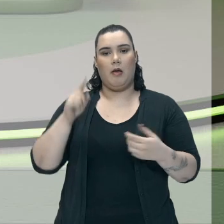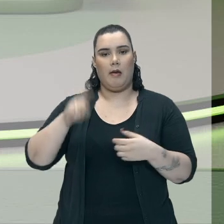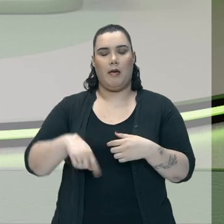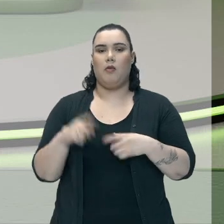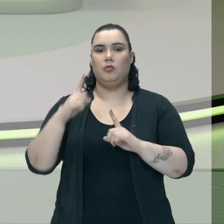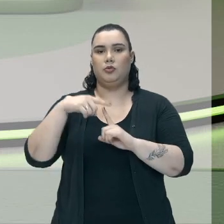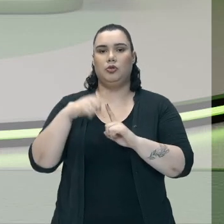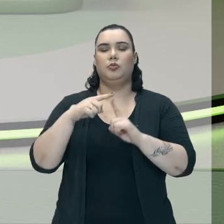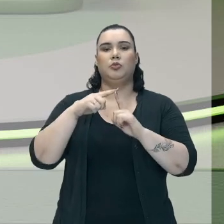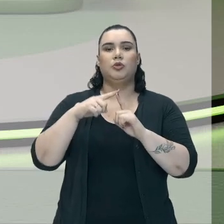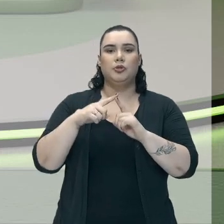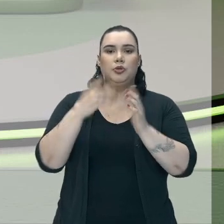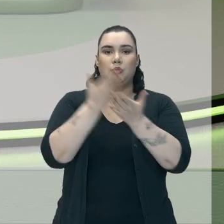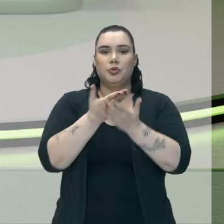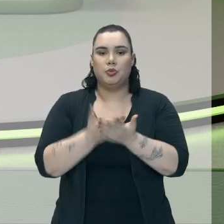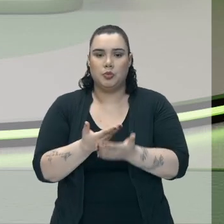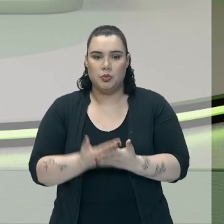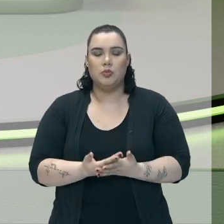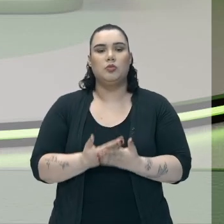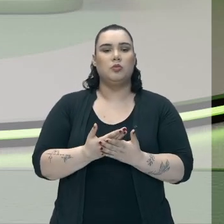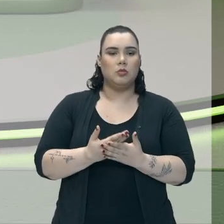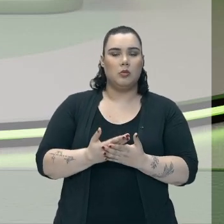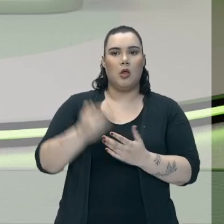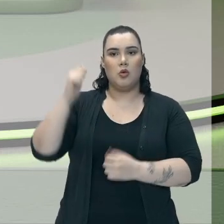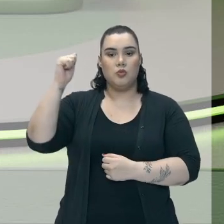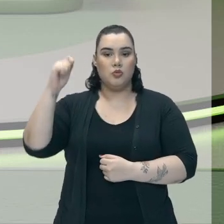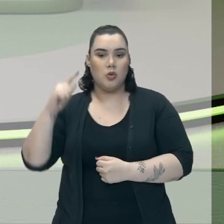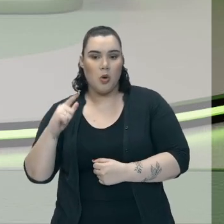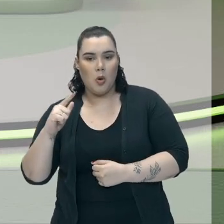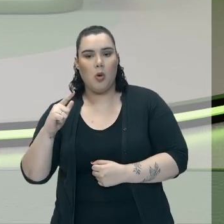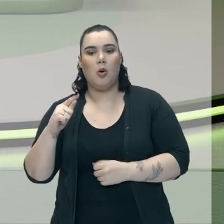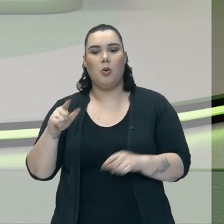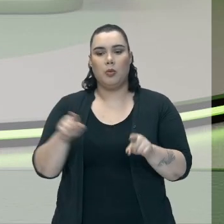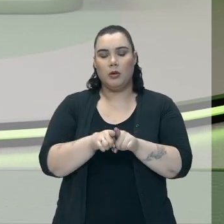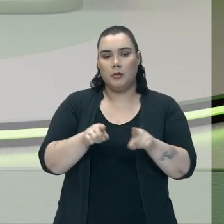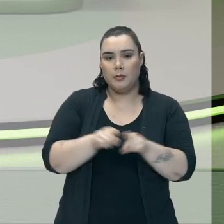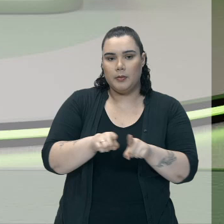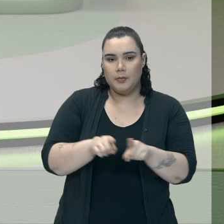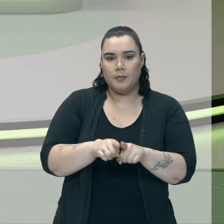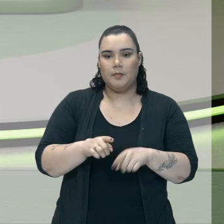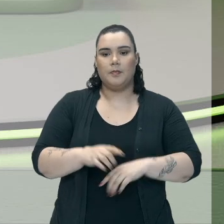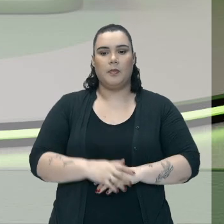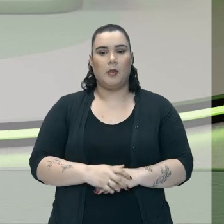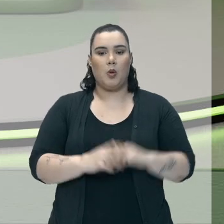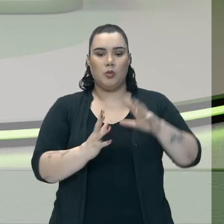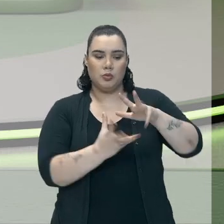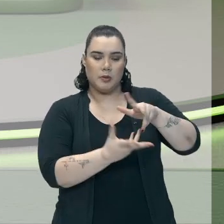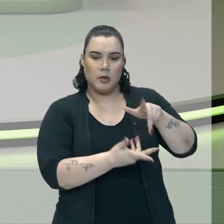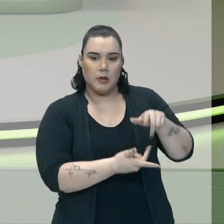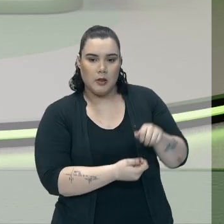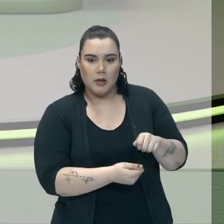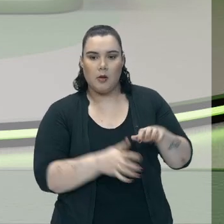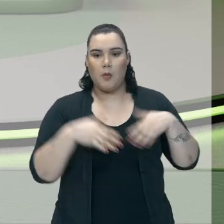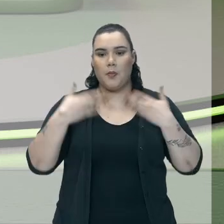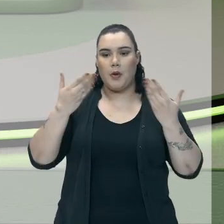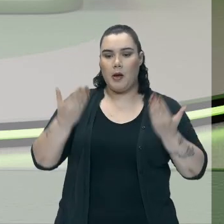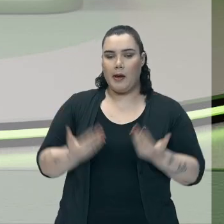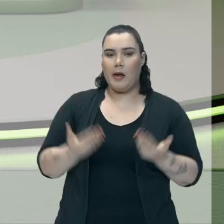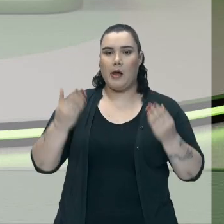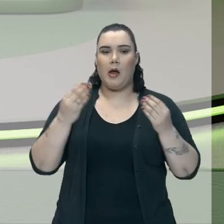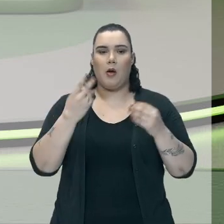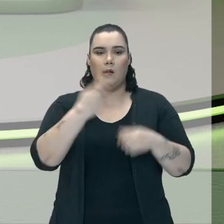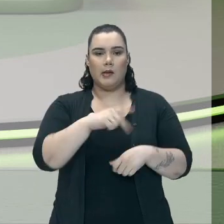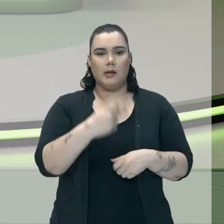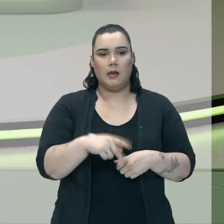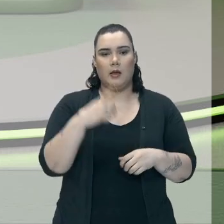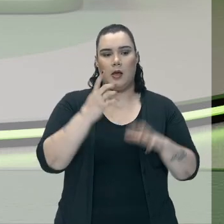desse sistema. O Sol, que é um astro também, que é estudado pela astrofísica. Os planetas, qual é a composição do planeta,